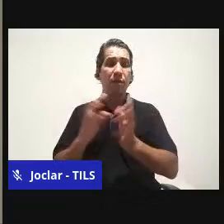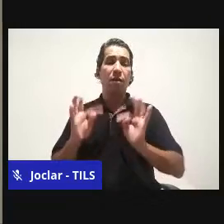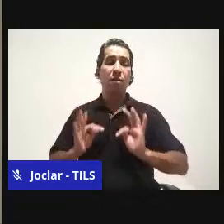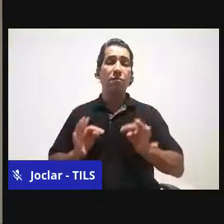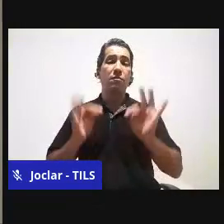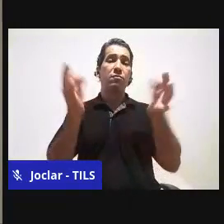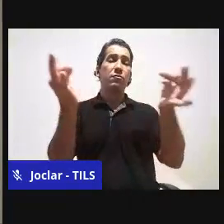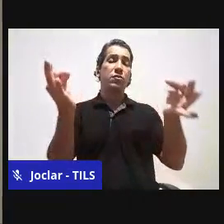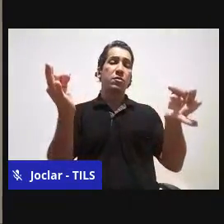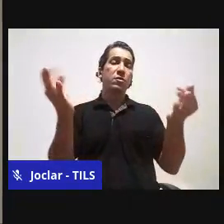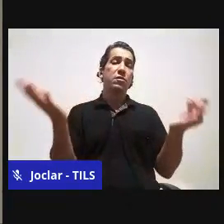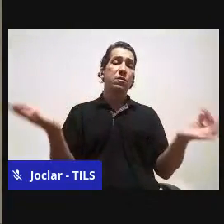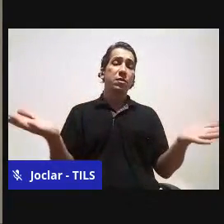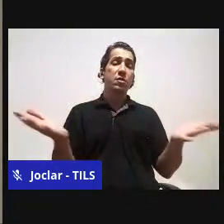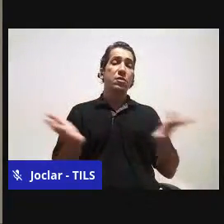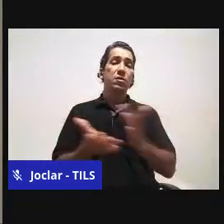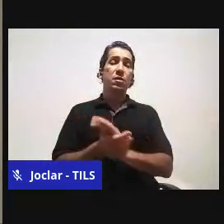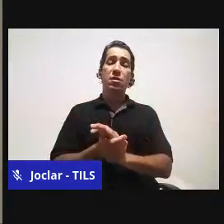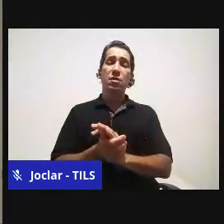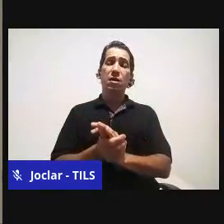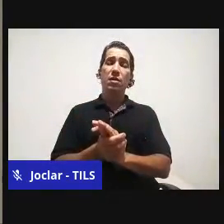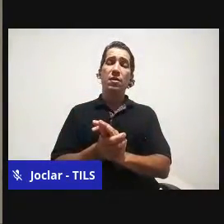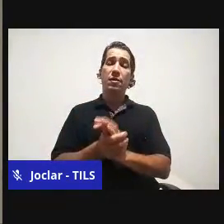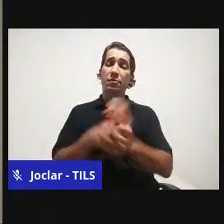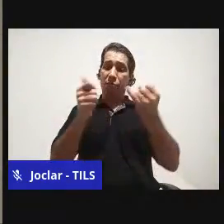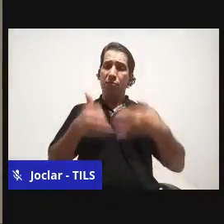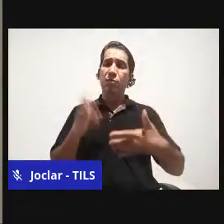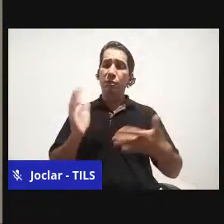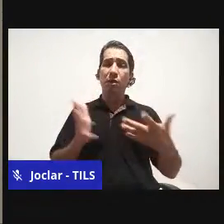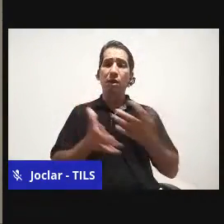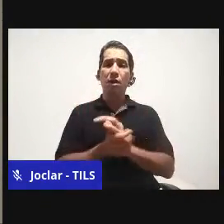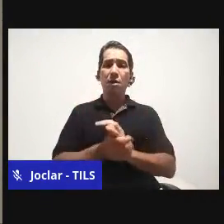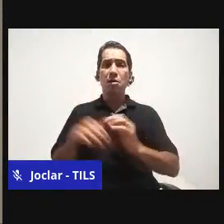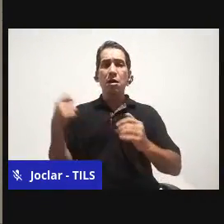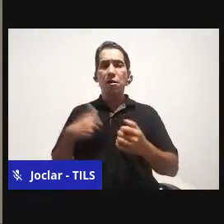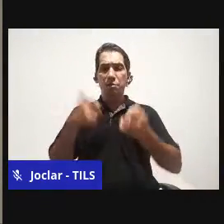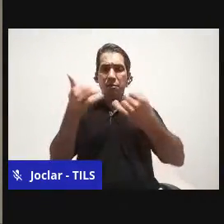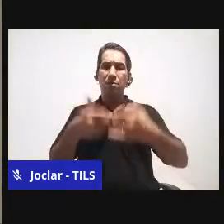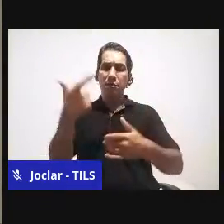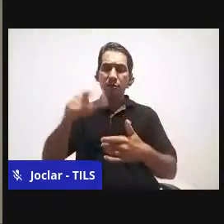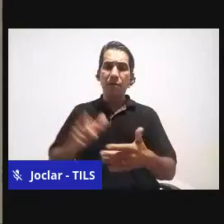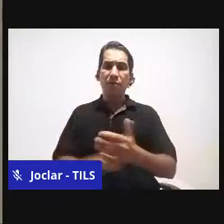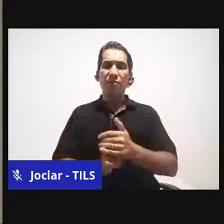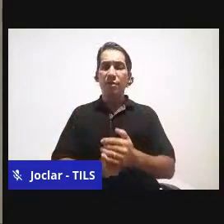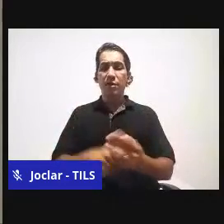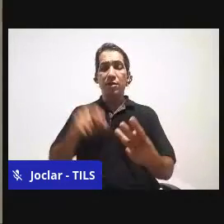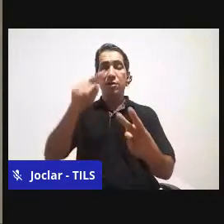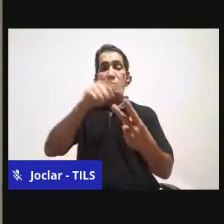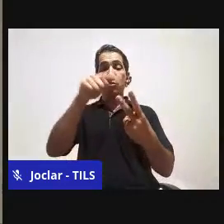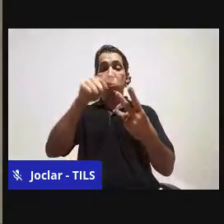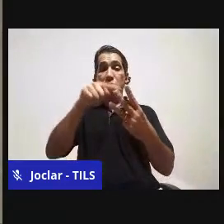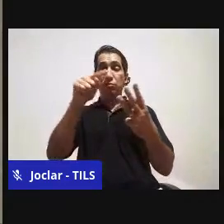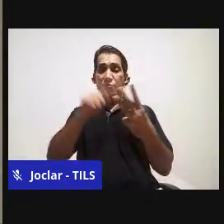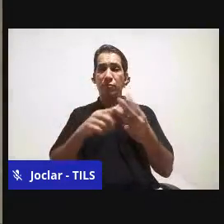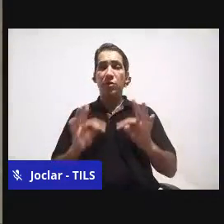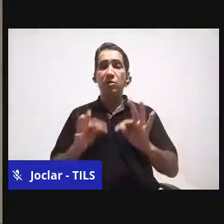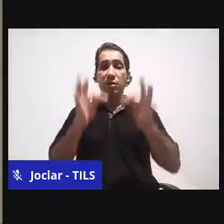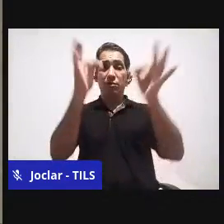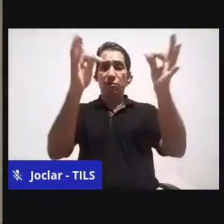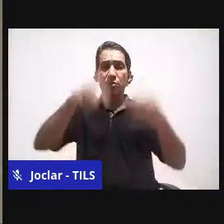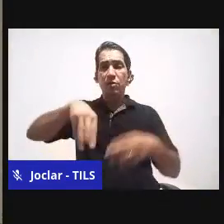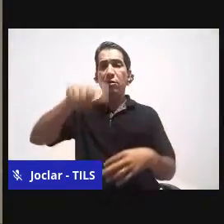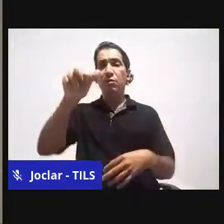de alguma forma, o Marcelo já fez referência, mas eu quero salientar três tecnologias que o Marcelo não fez